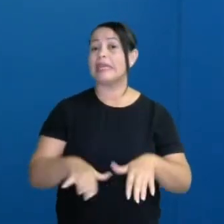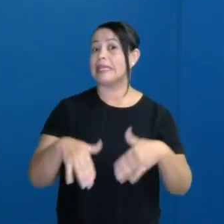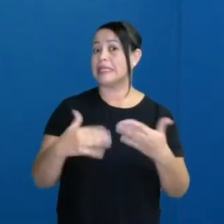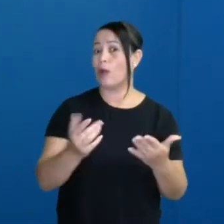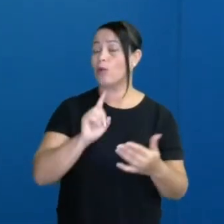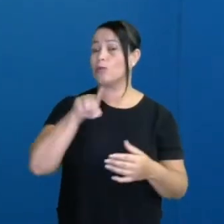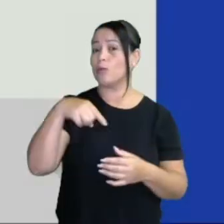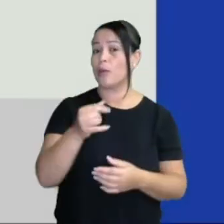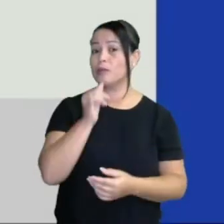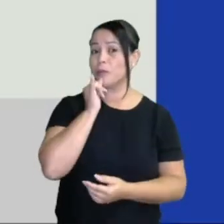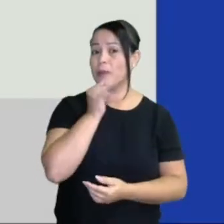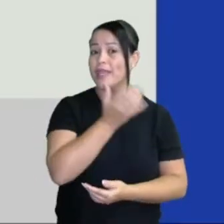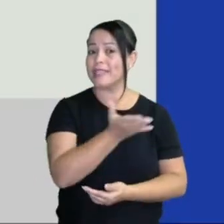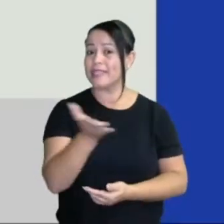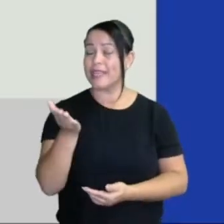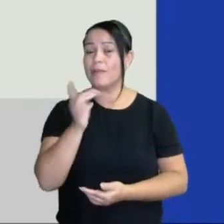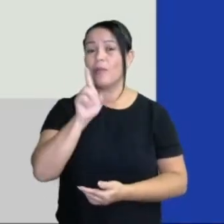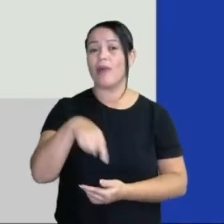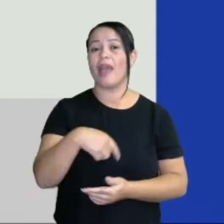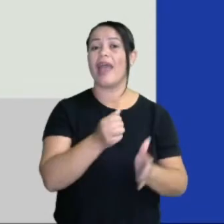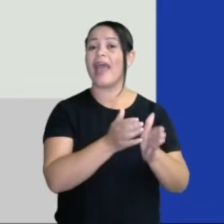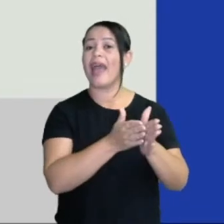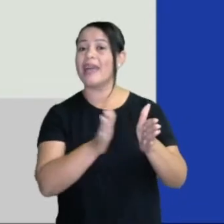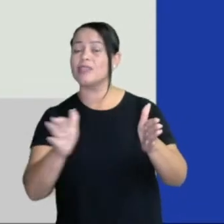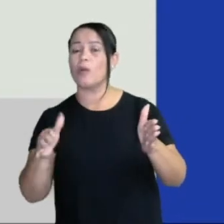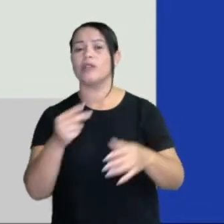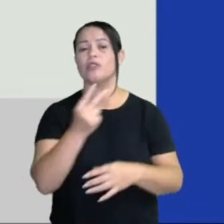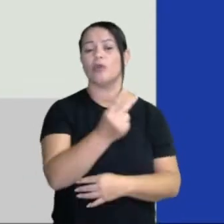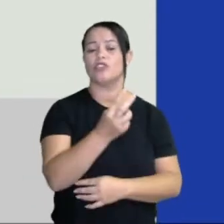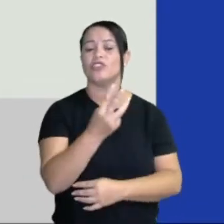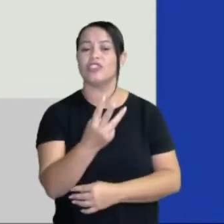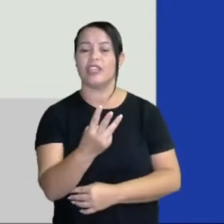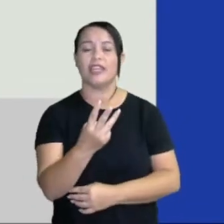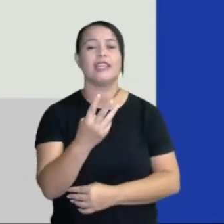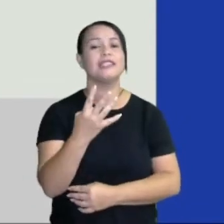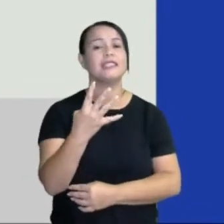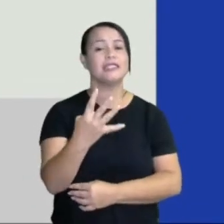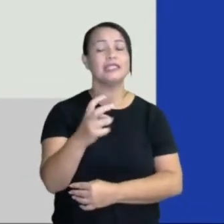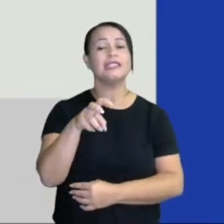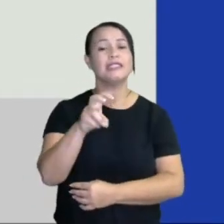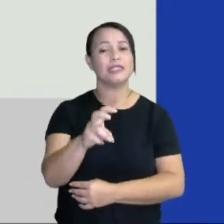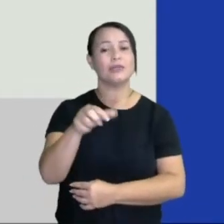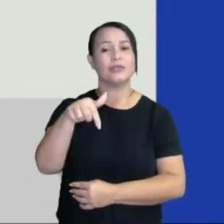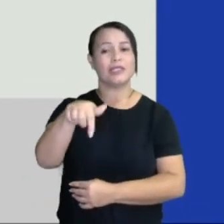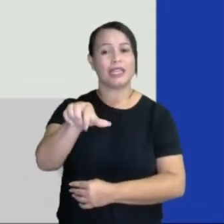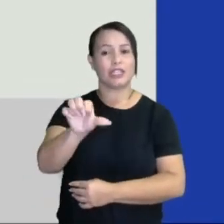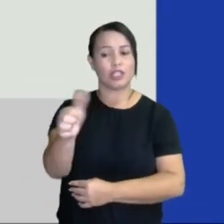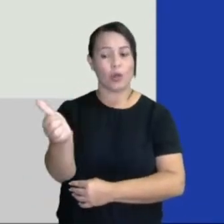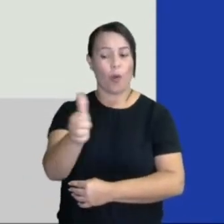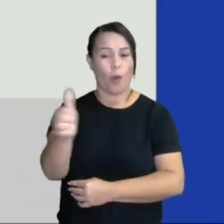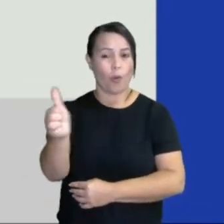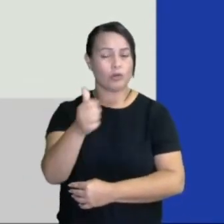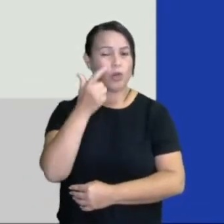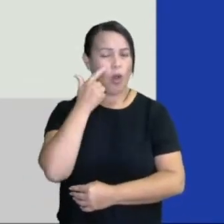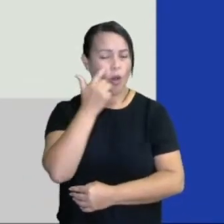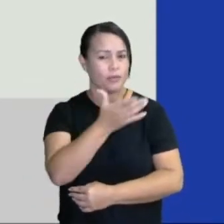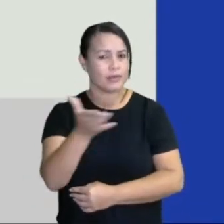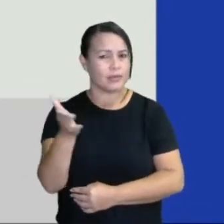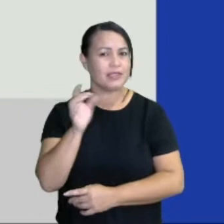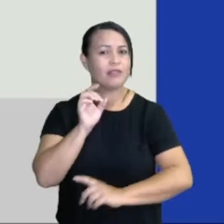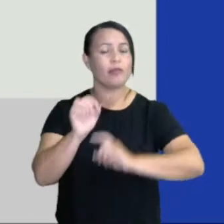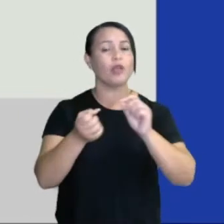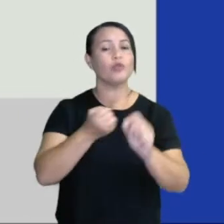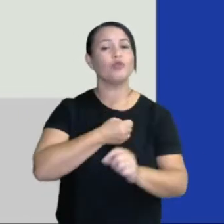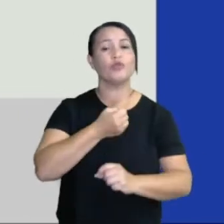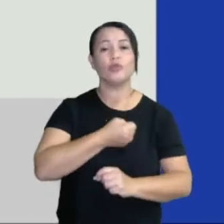nosso próximo exemplo é a sequência 2, 3, 5, 7 e 11. Percebe-se que ela é formada